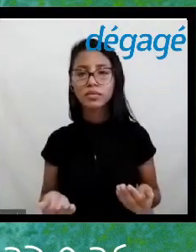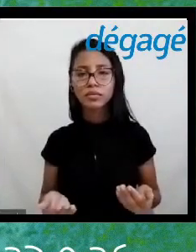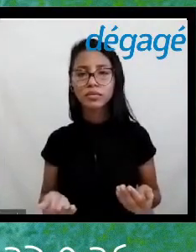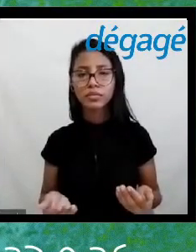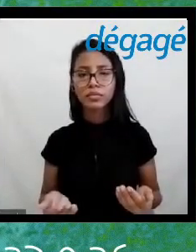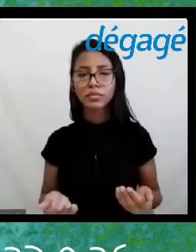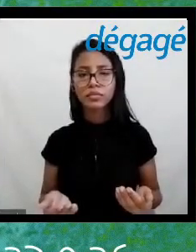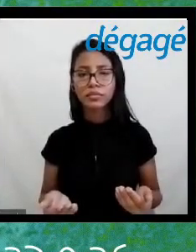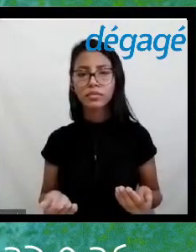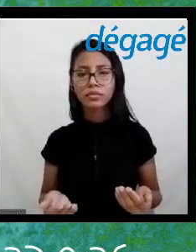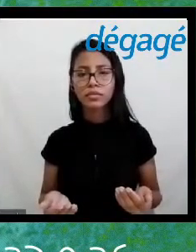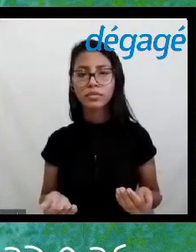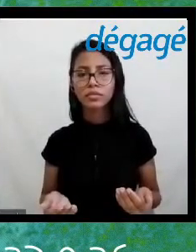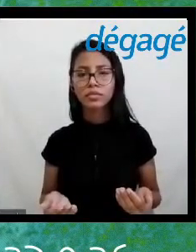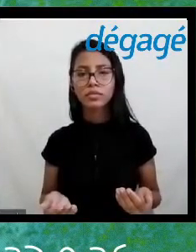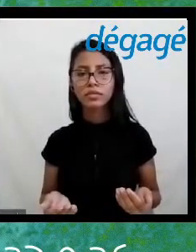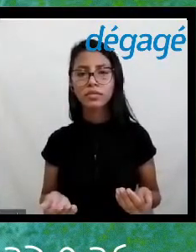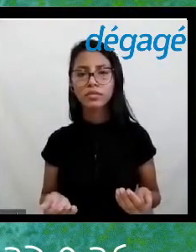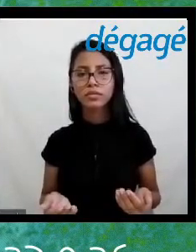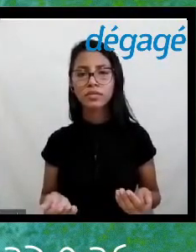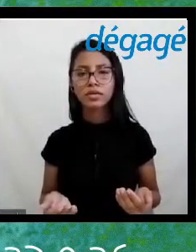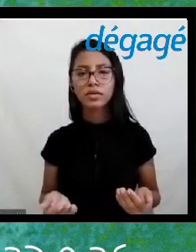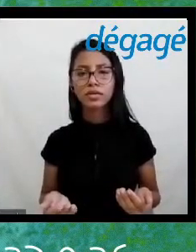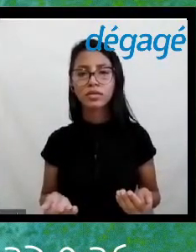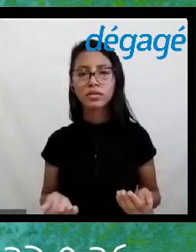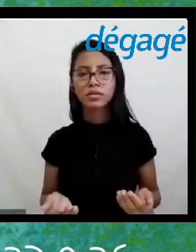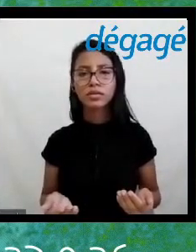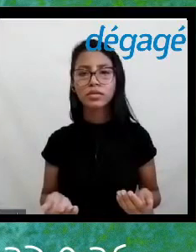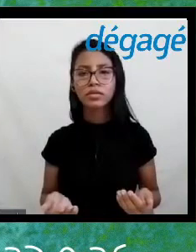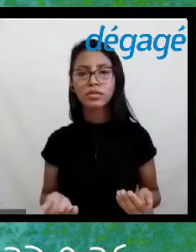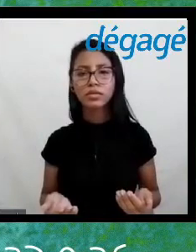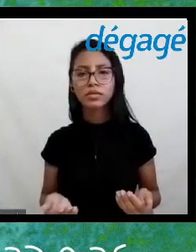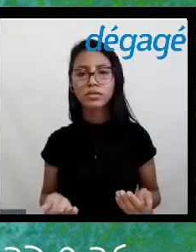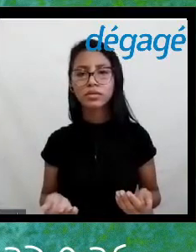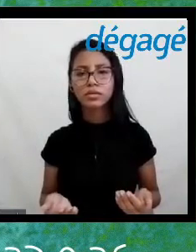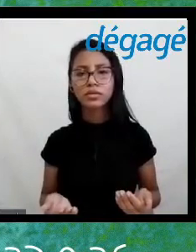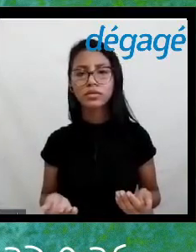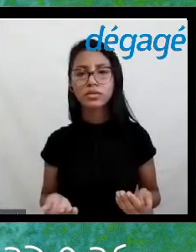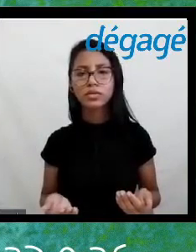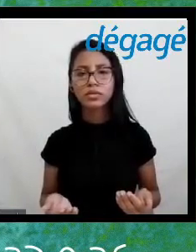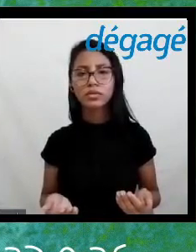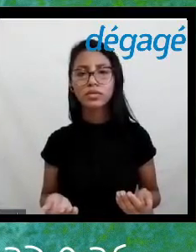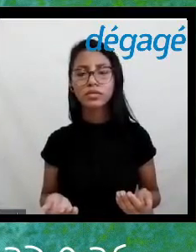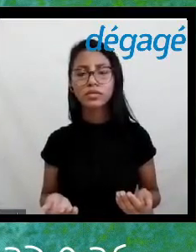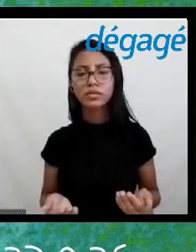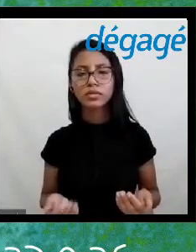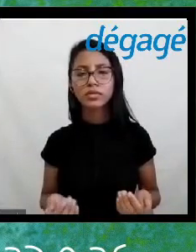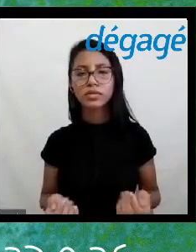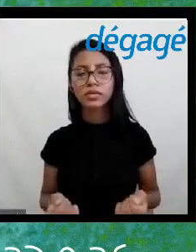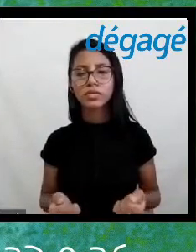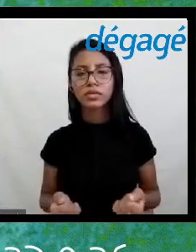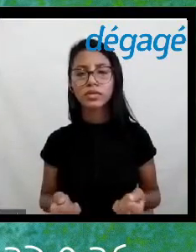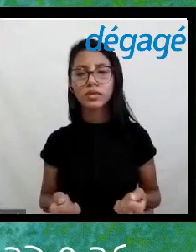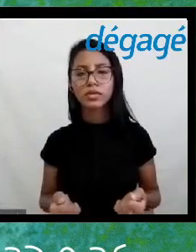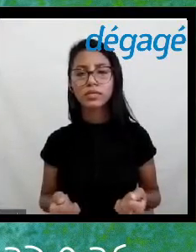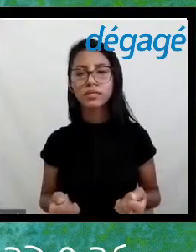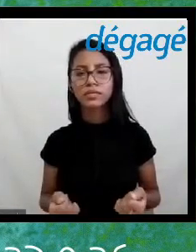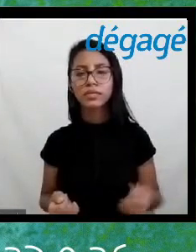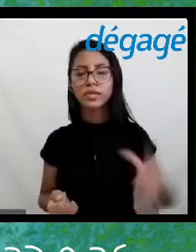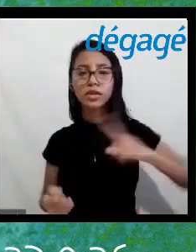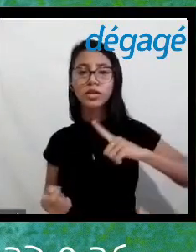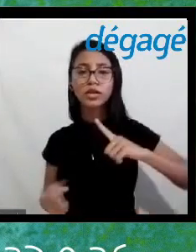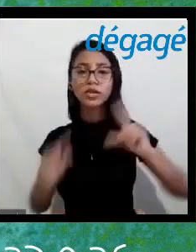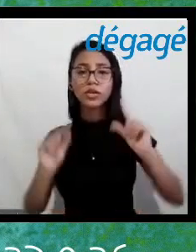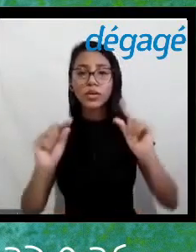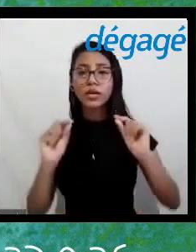de uma abordagem. Quando você adentra na parte musicoterápica, você vê que esses sistemas, eles se baseiam também nos